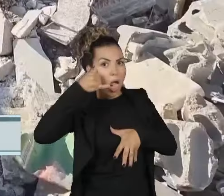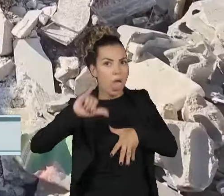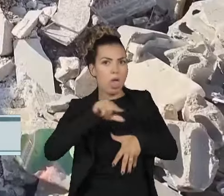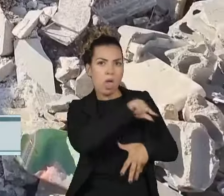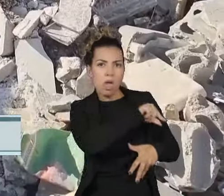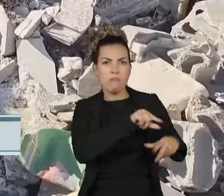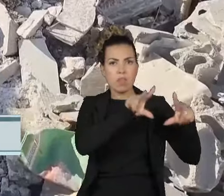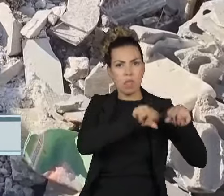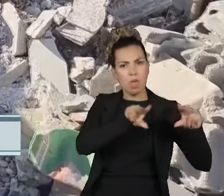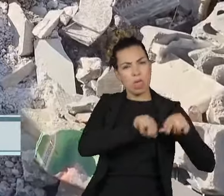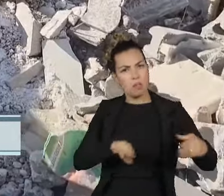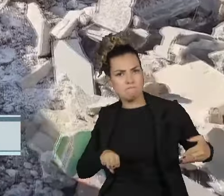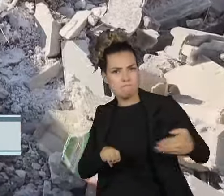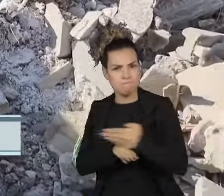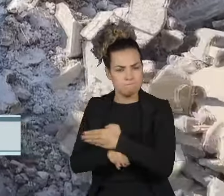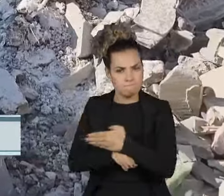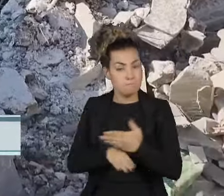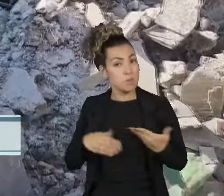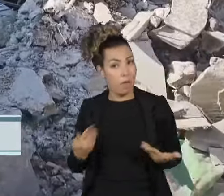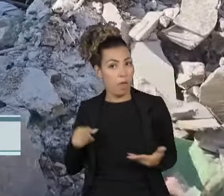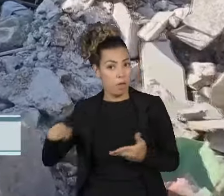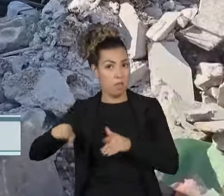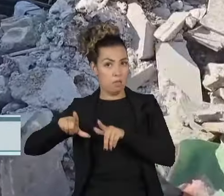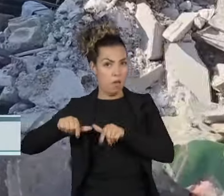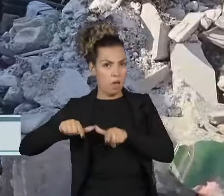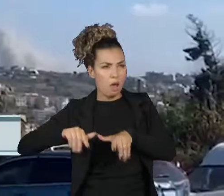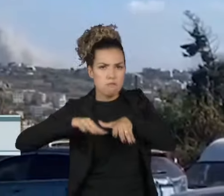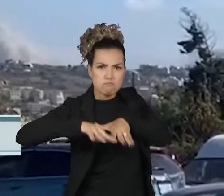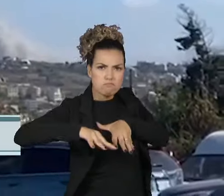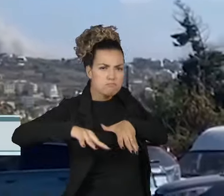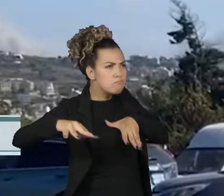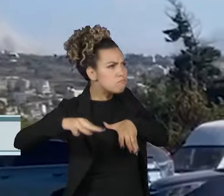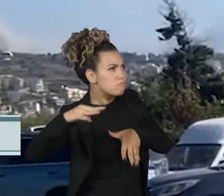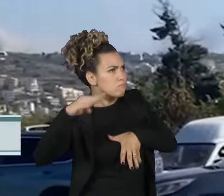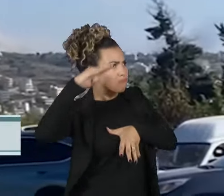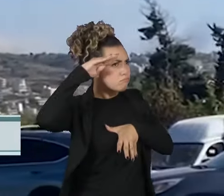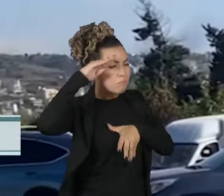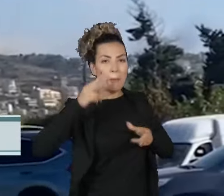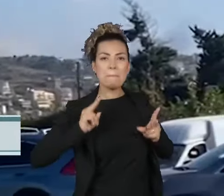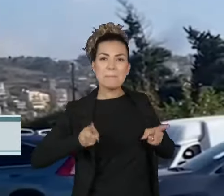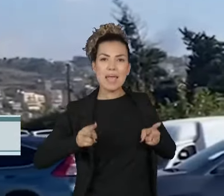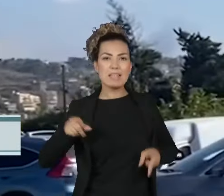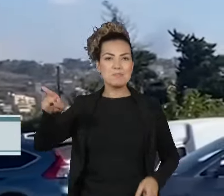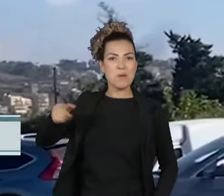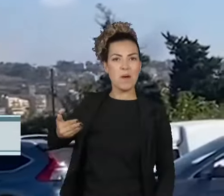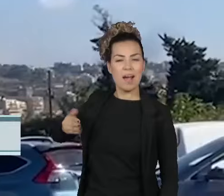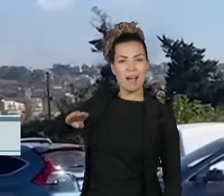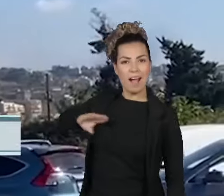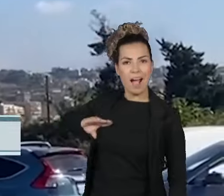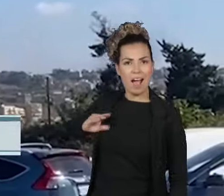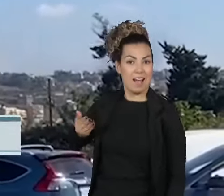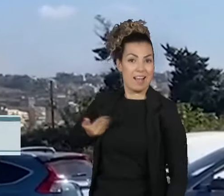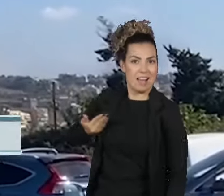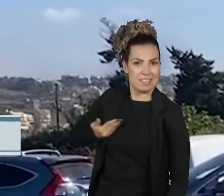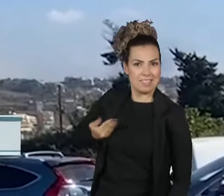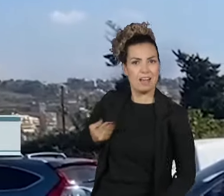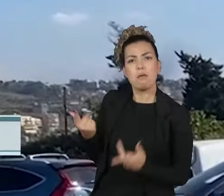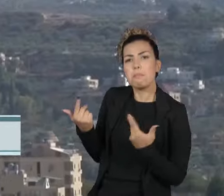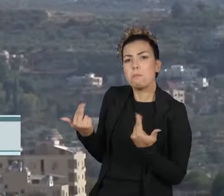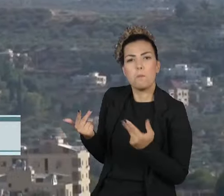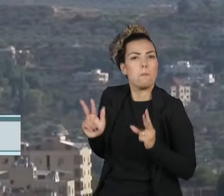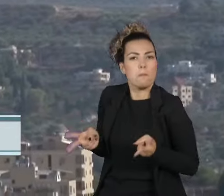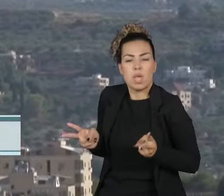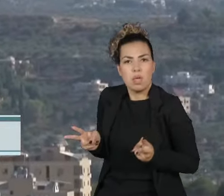Líbano. O exército israelense replica a estratégia utilizada em Gaza, o que tem forçado milhares de